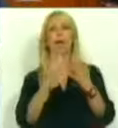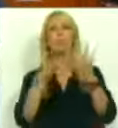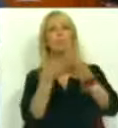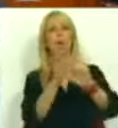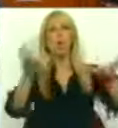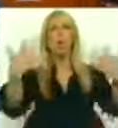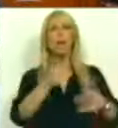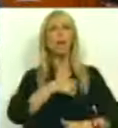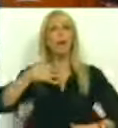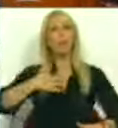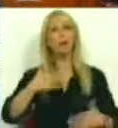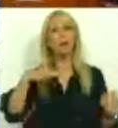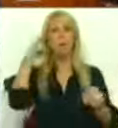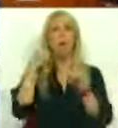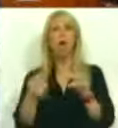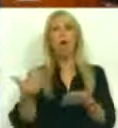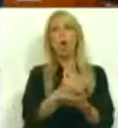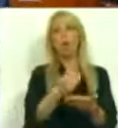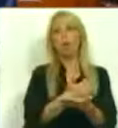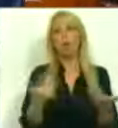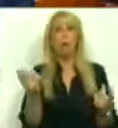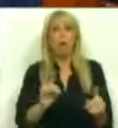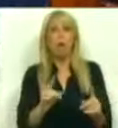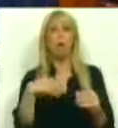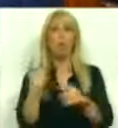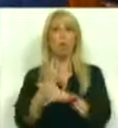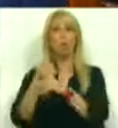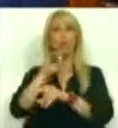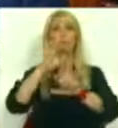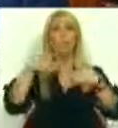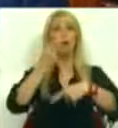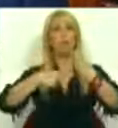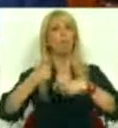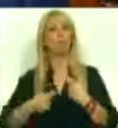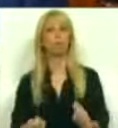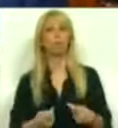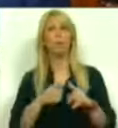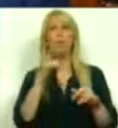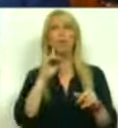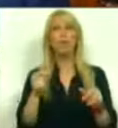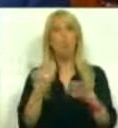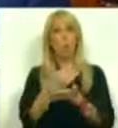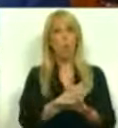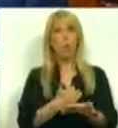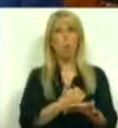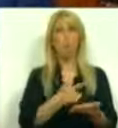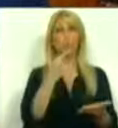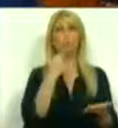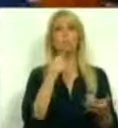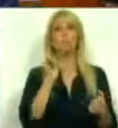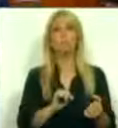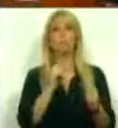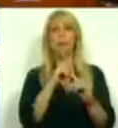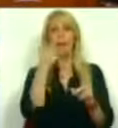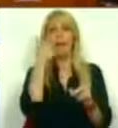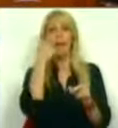ou sem fins lucrativos do setor dos bens transacionáveis. Os únicos encargos para o empregador serão o subsídio de alimentação e